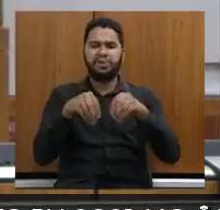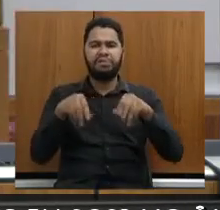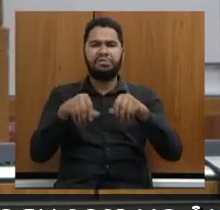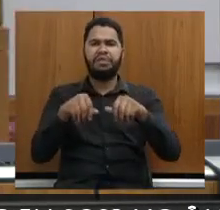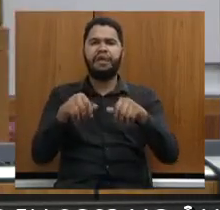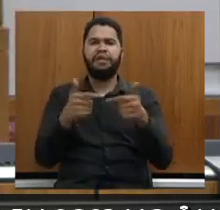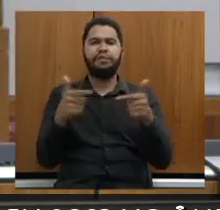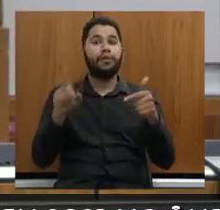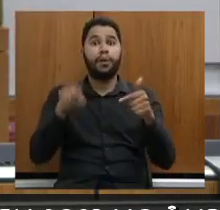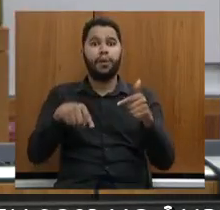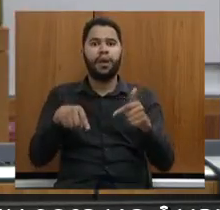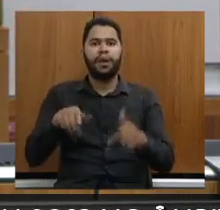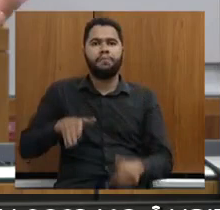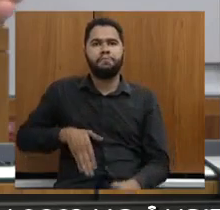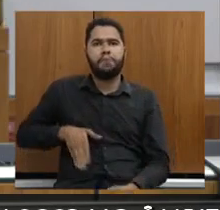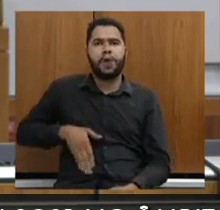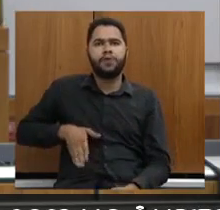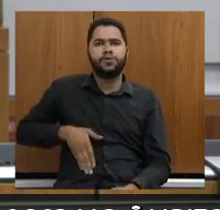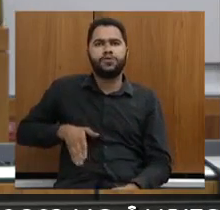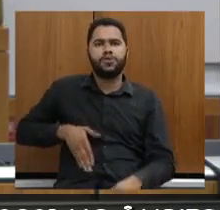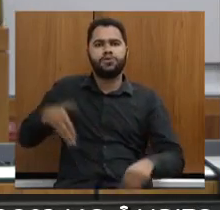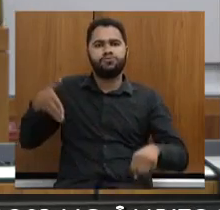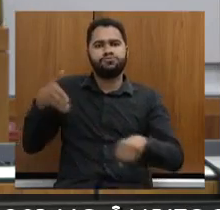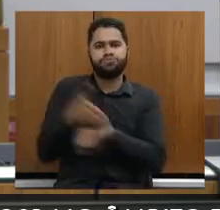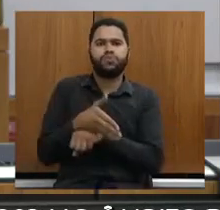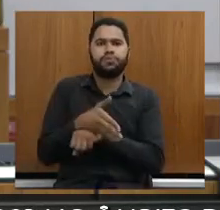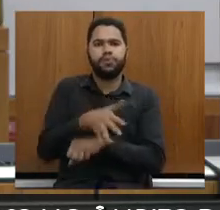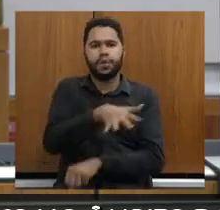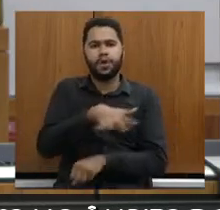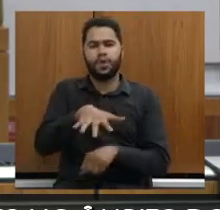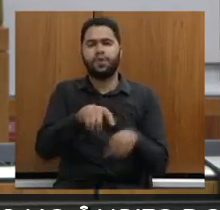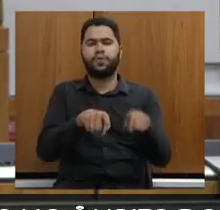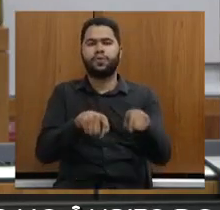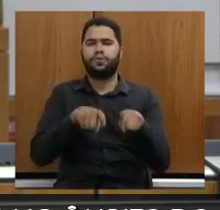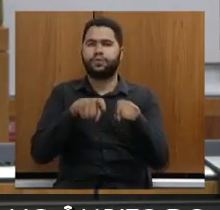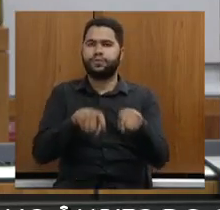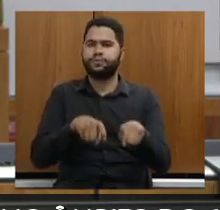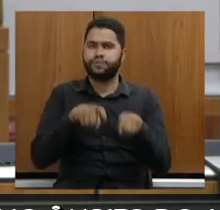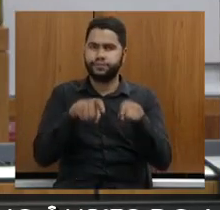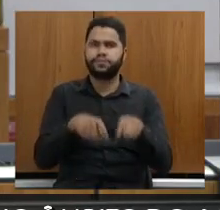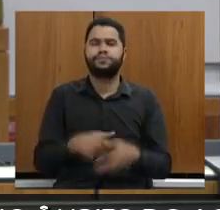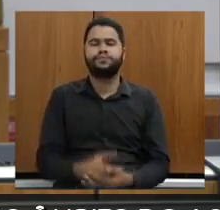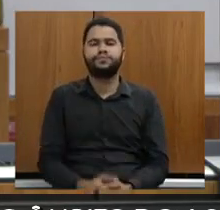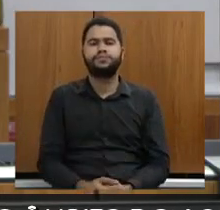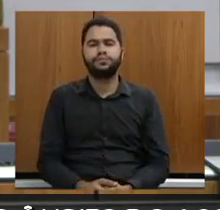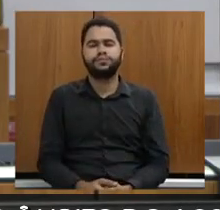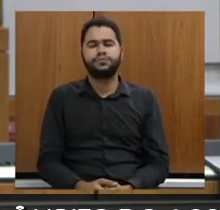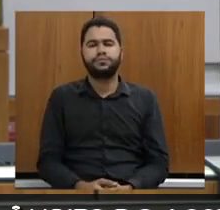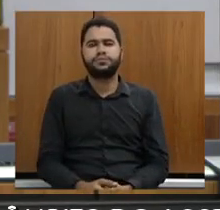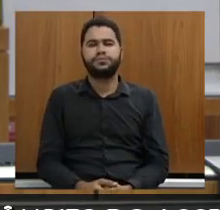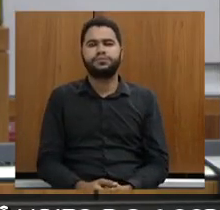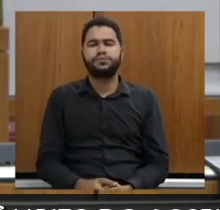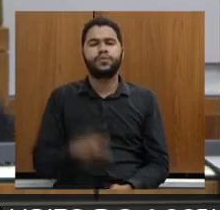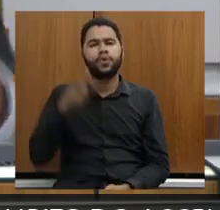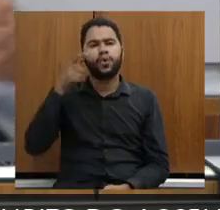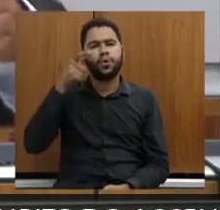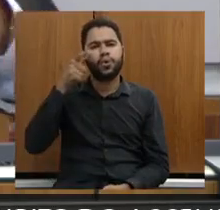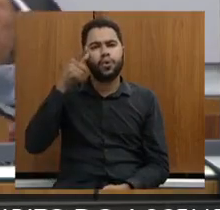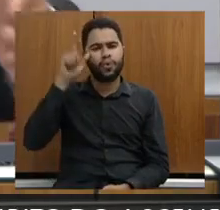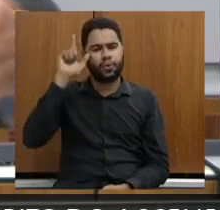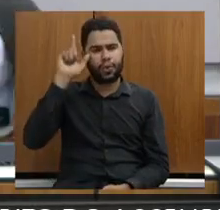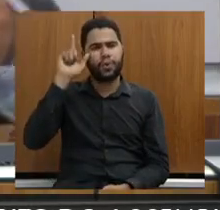bandidos é bandidos que invadiram a propriedade rural Pois é ontem